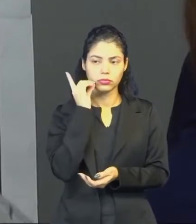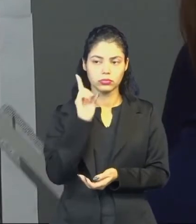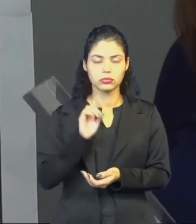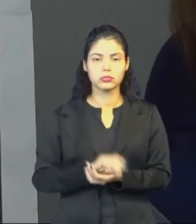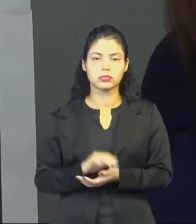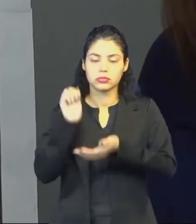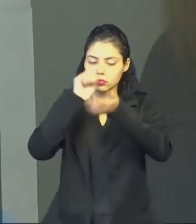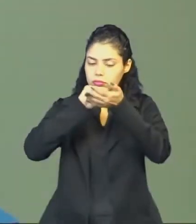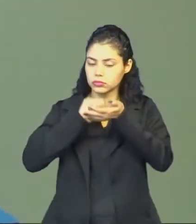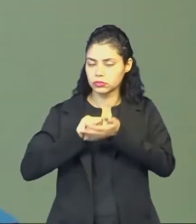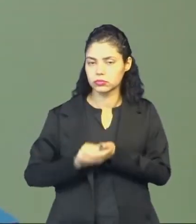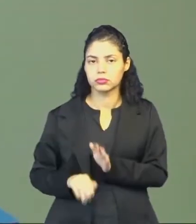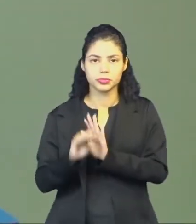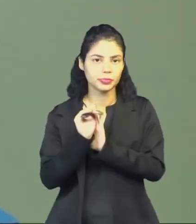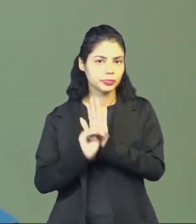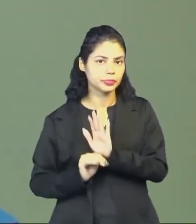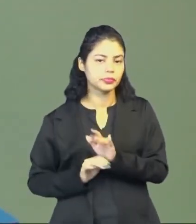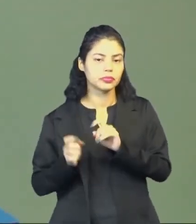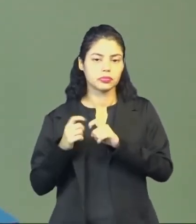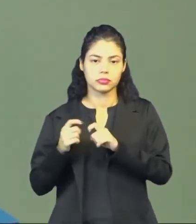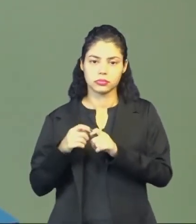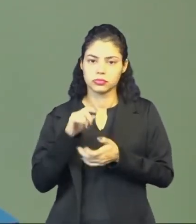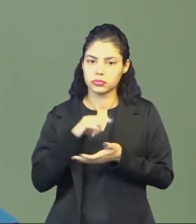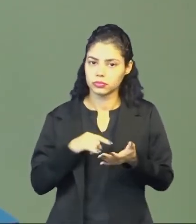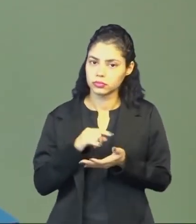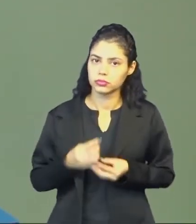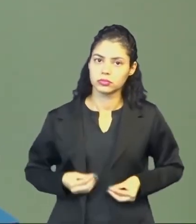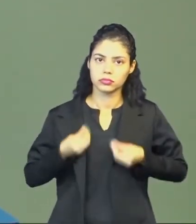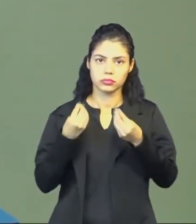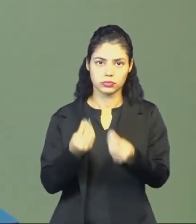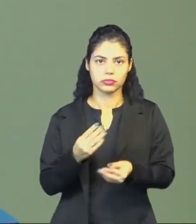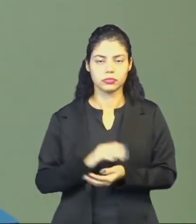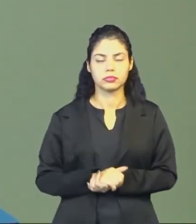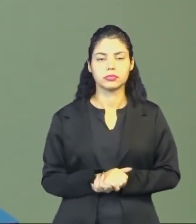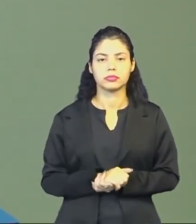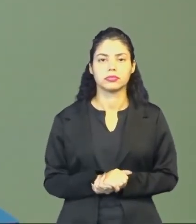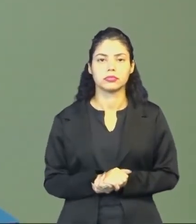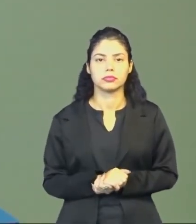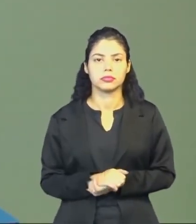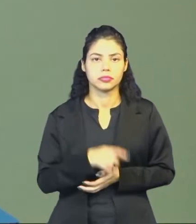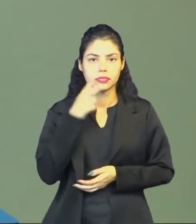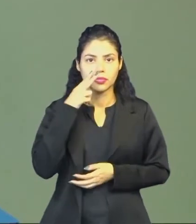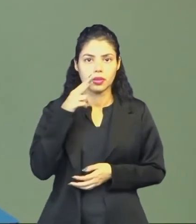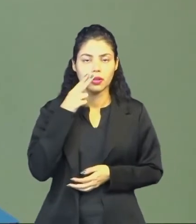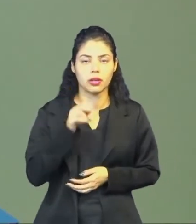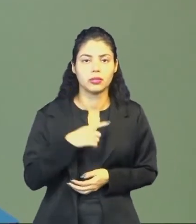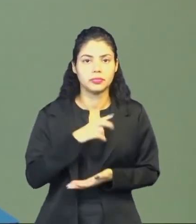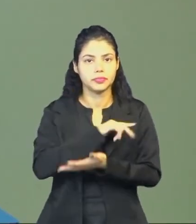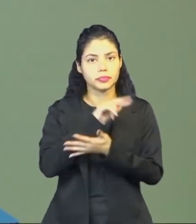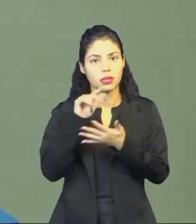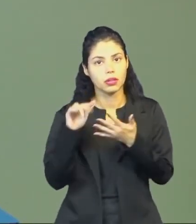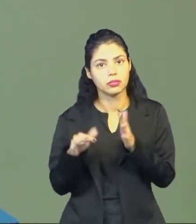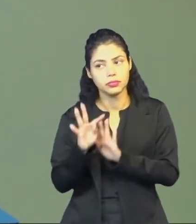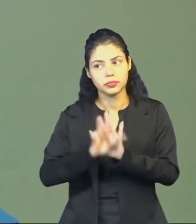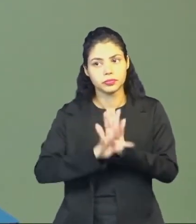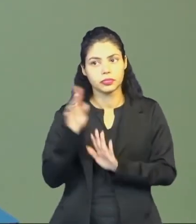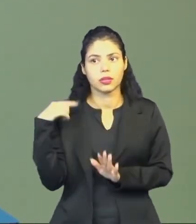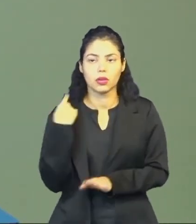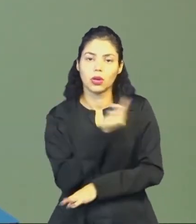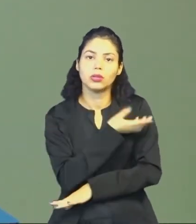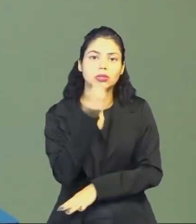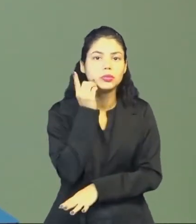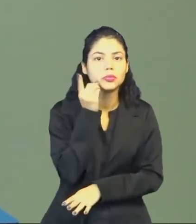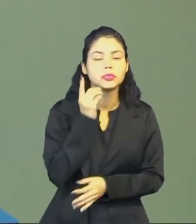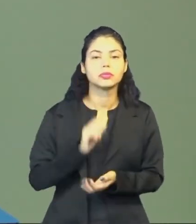ele está prescrevendo uma medicação aí, tá? Então, o que a gente viu aí? Tem vários tipos de texto no nosso dia a